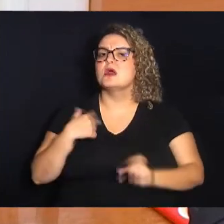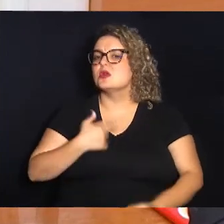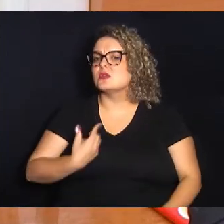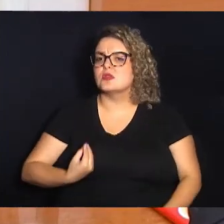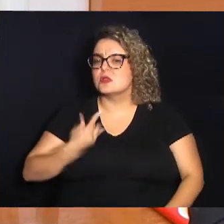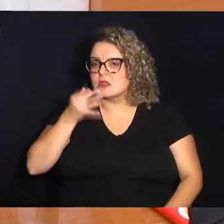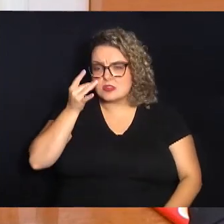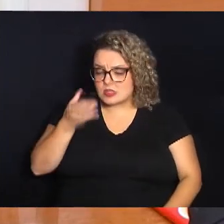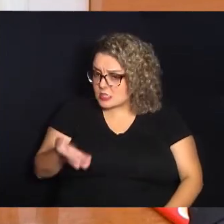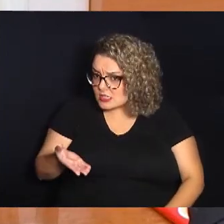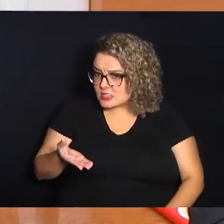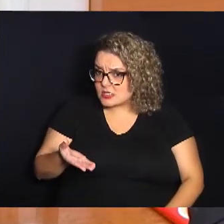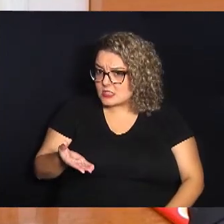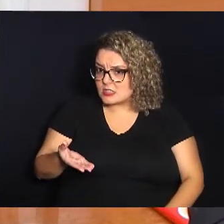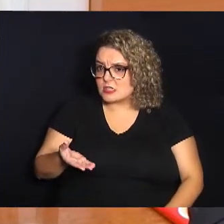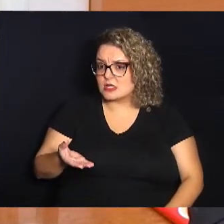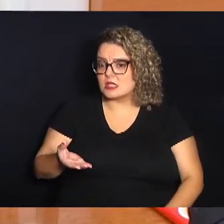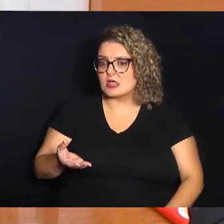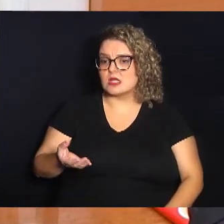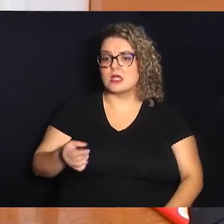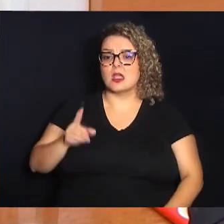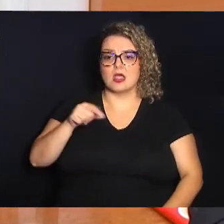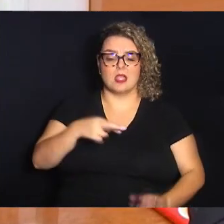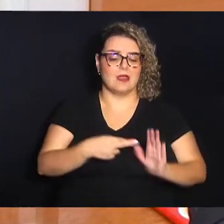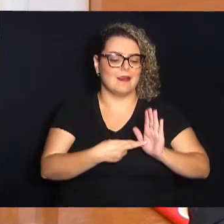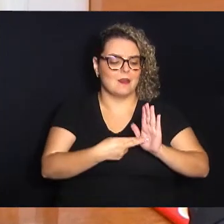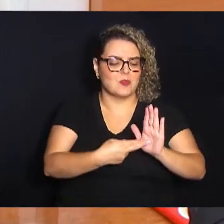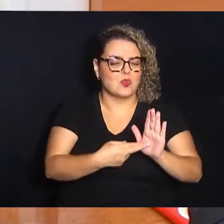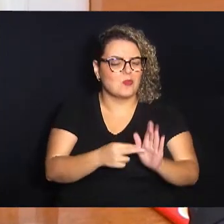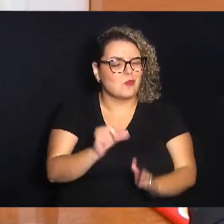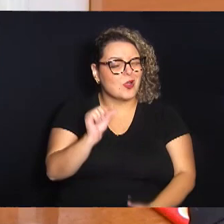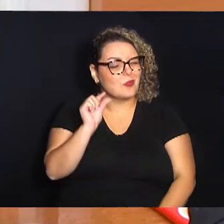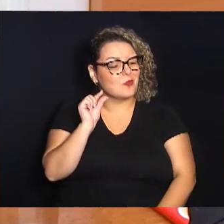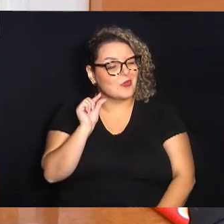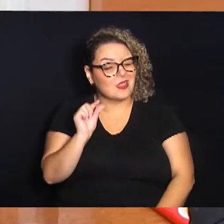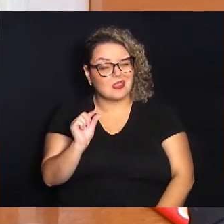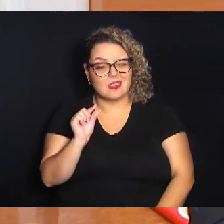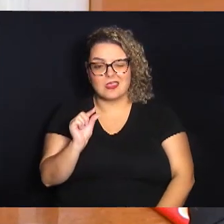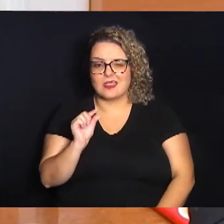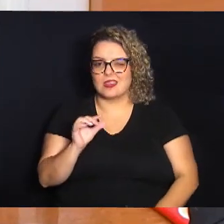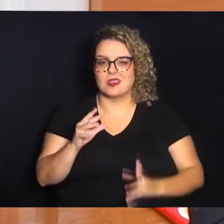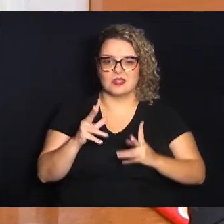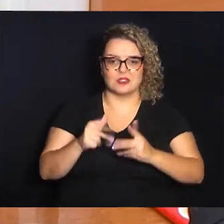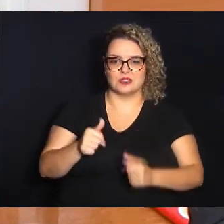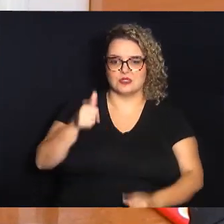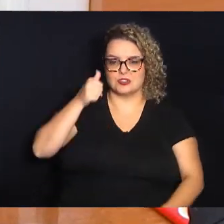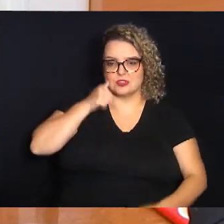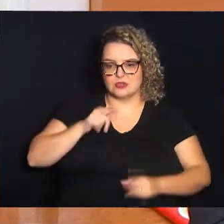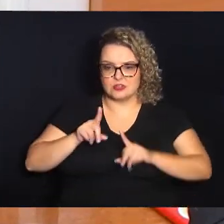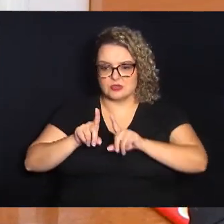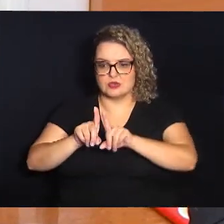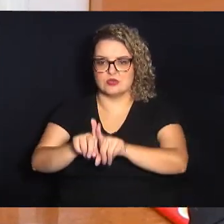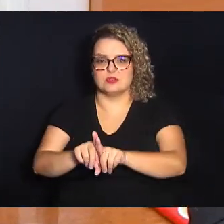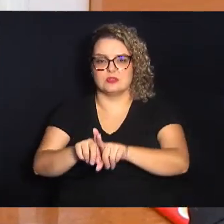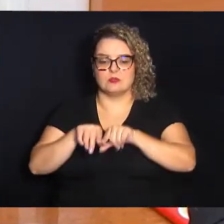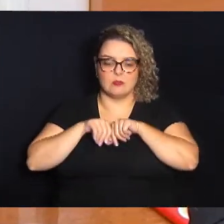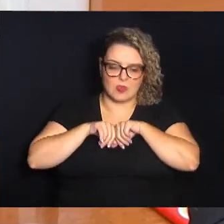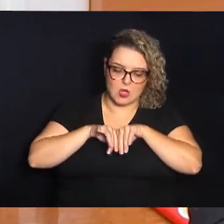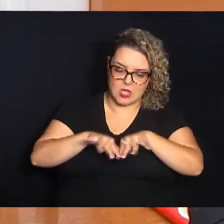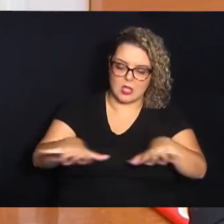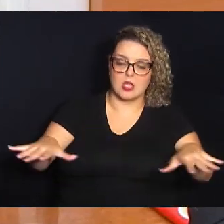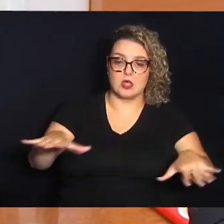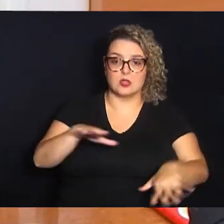fazendo aqui senão representar uma pequena fração de todas as